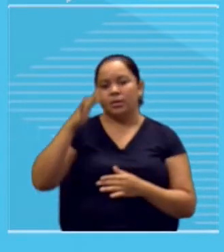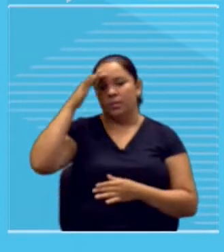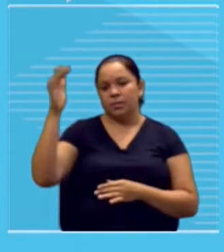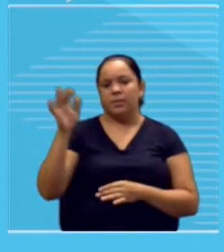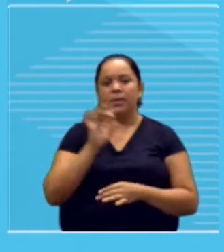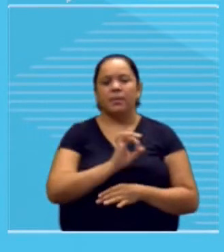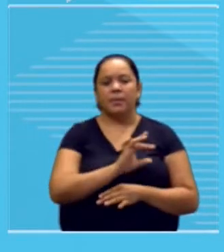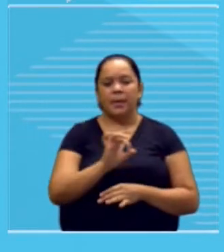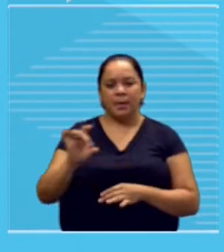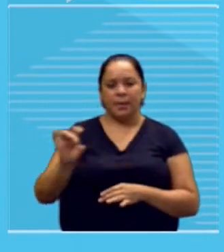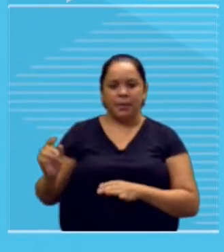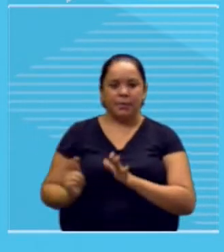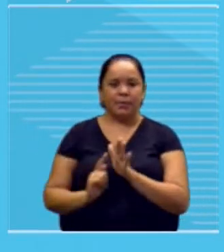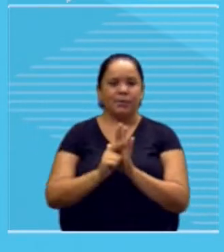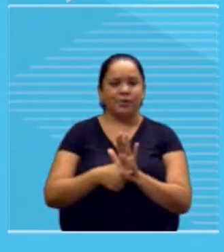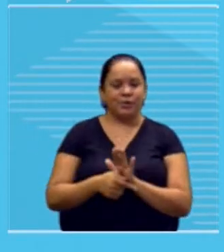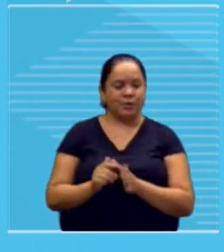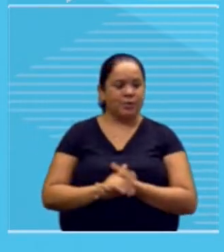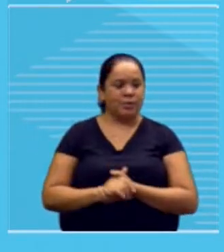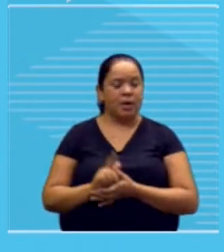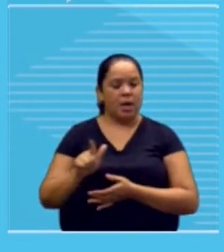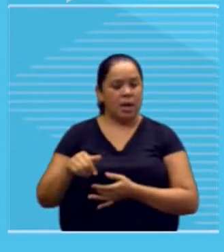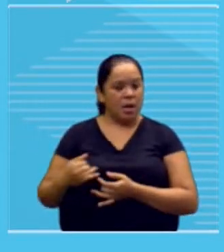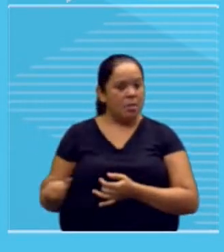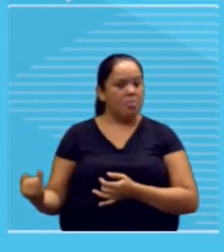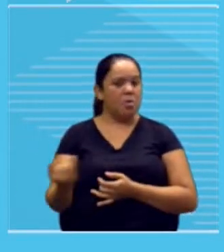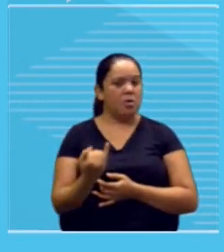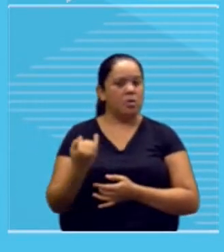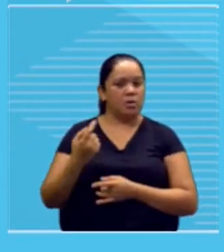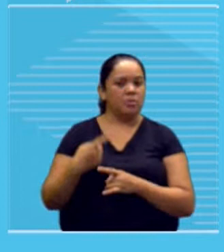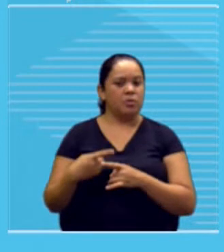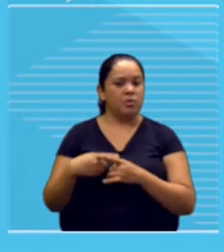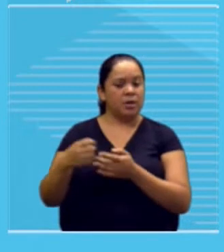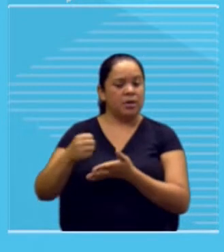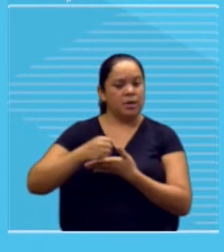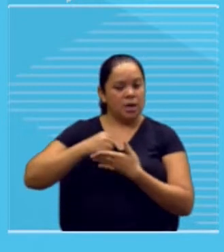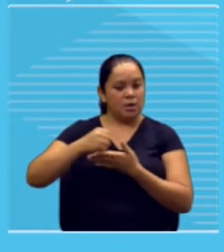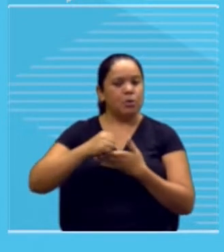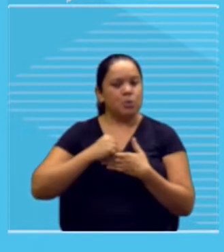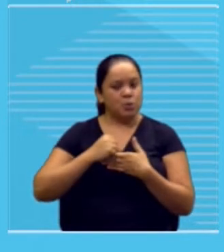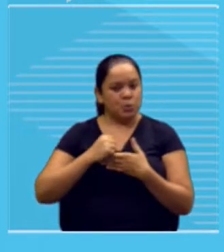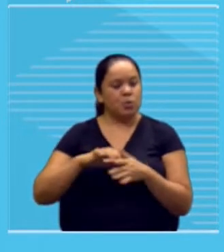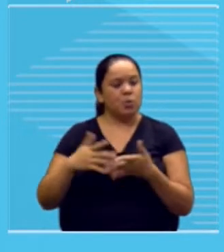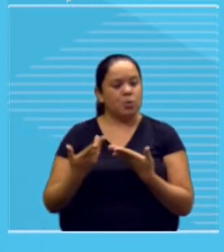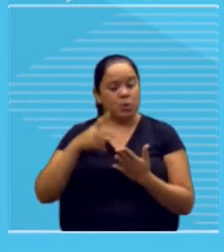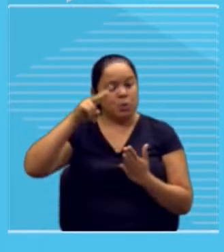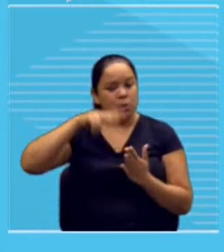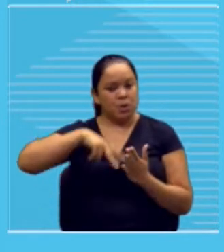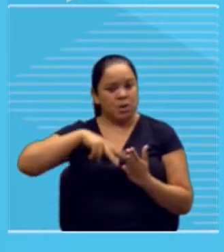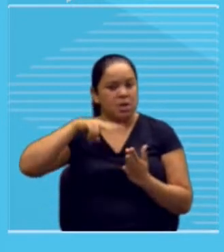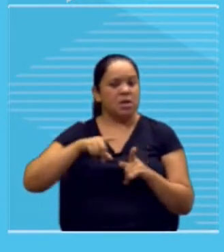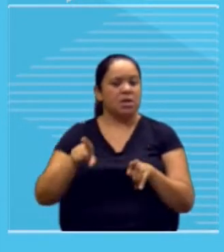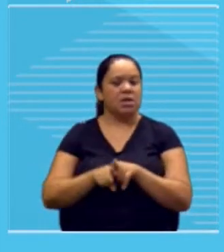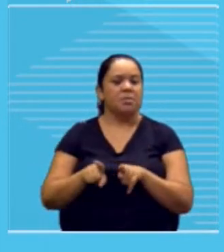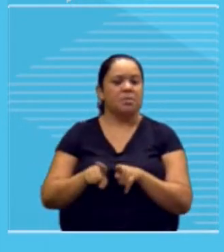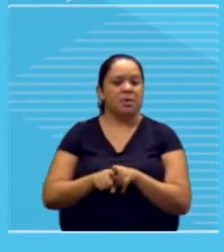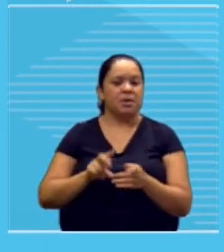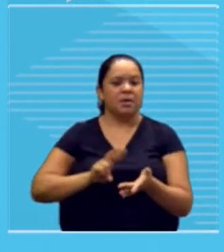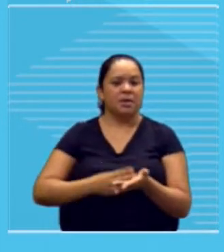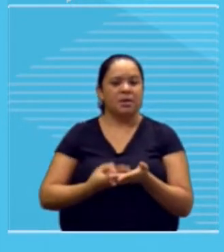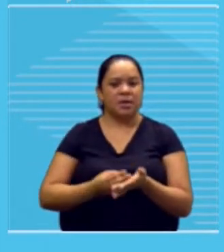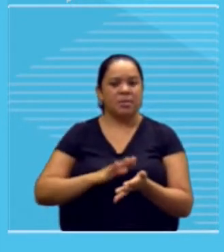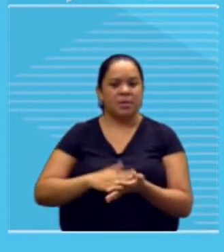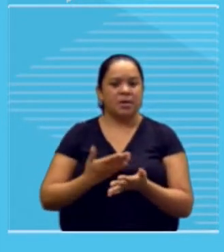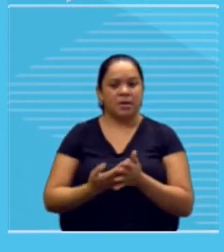importante e é isso que vai nos ajudar na hora de ler e interpretar Este texto muito boa noite pessoal